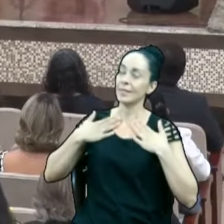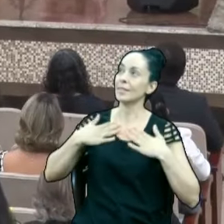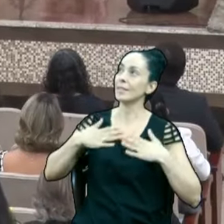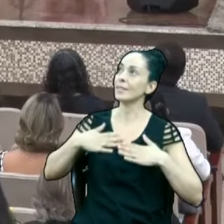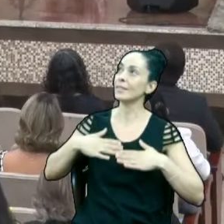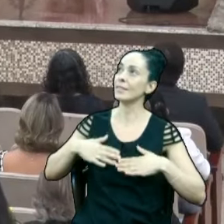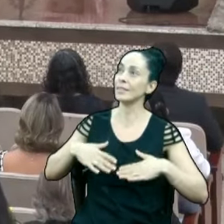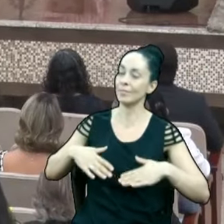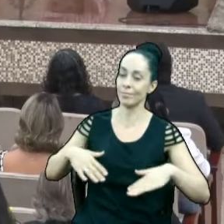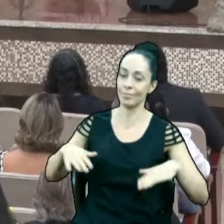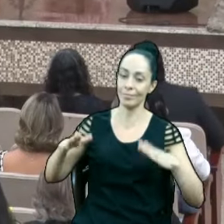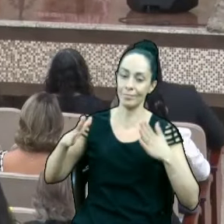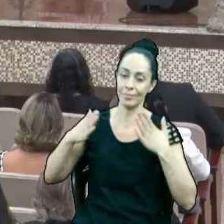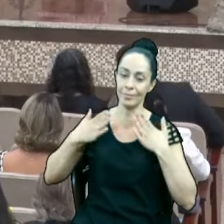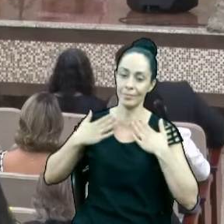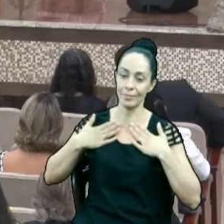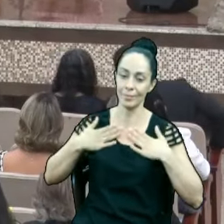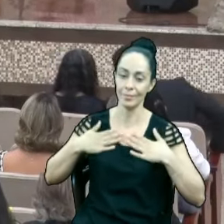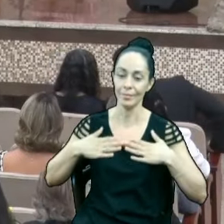Maria